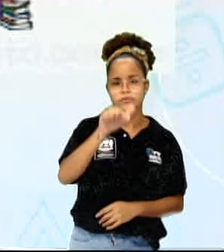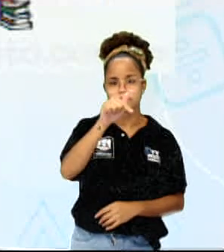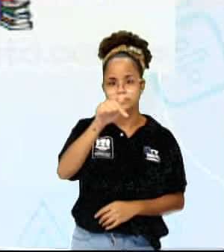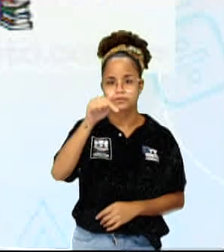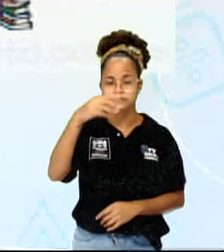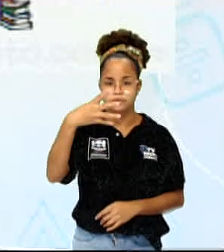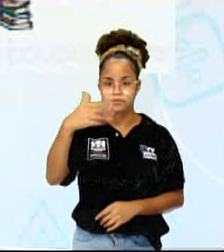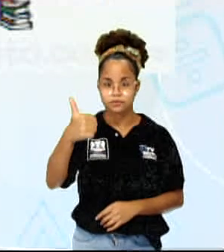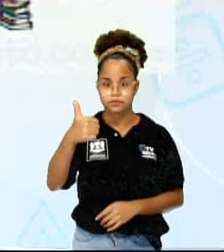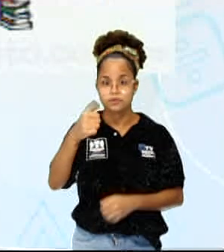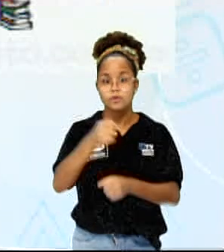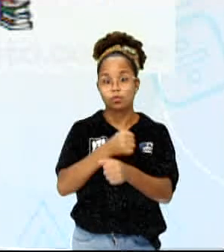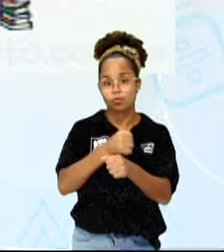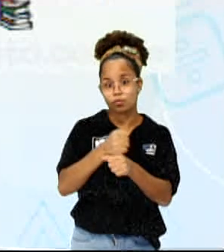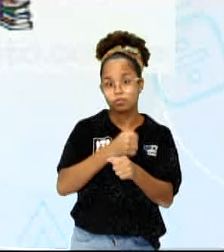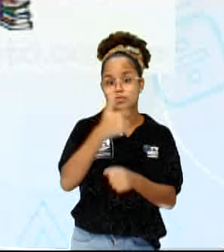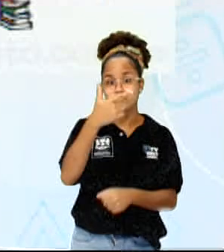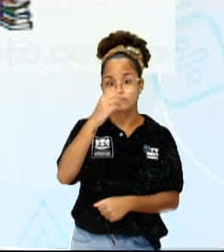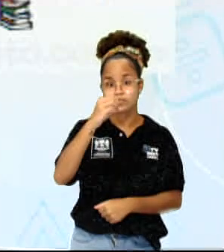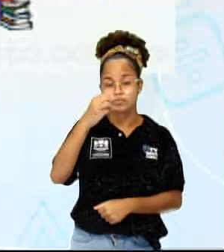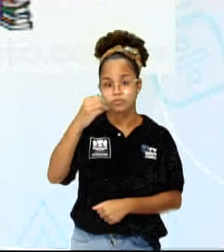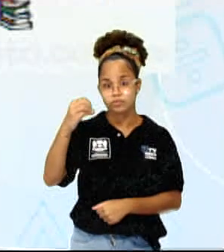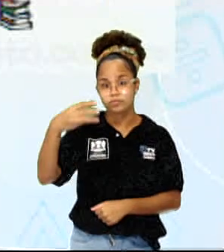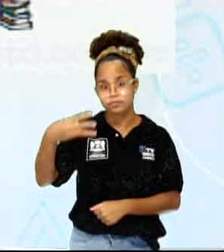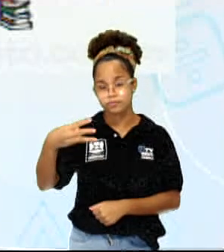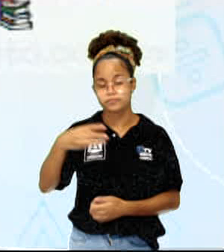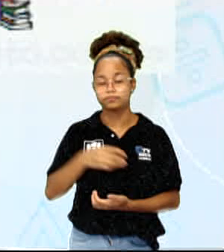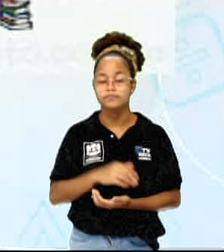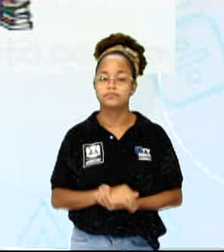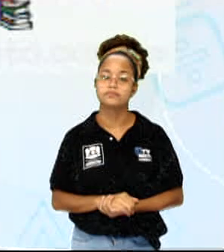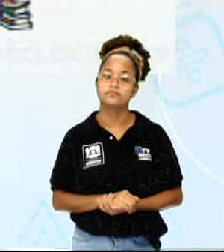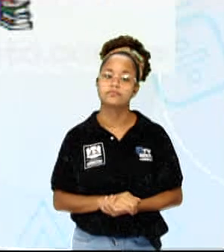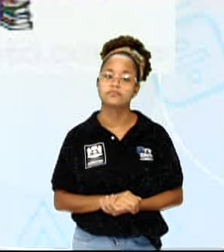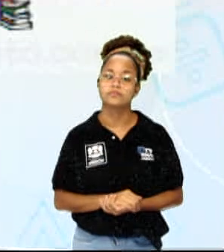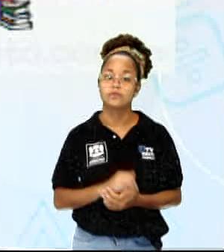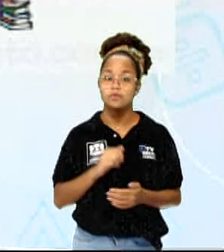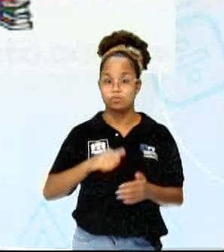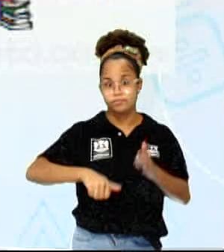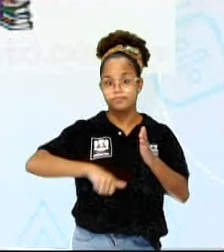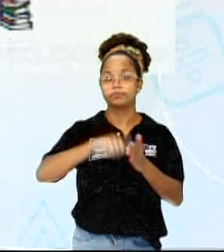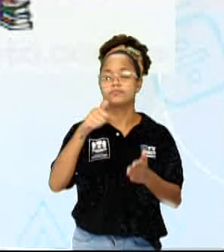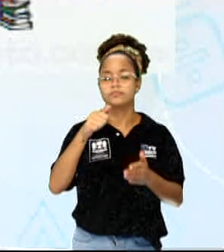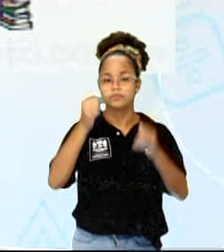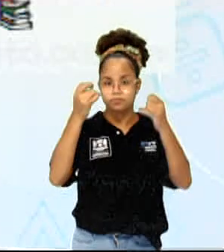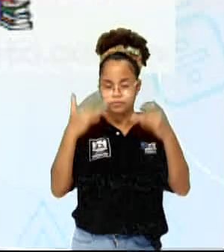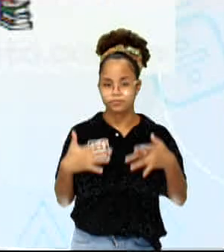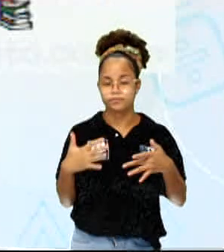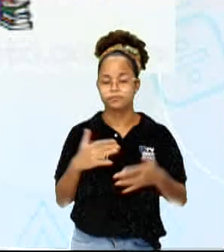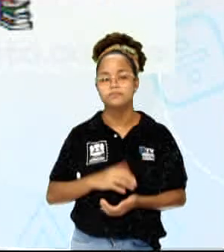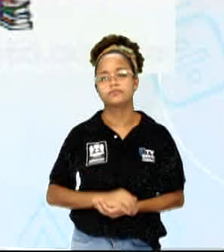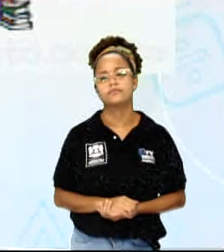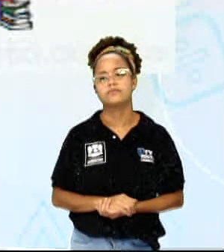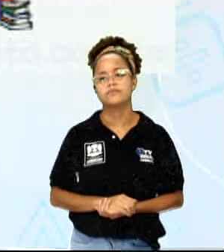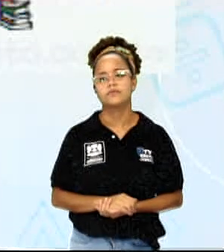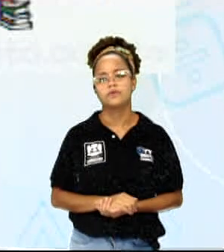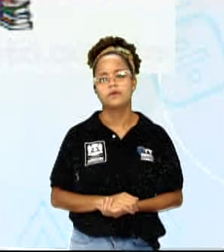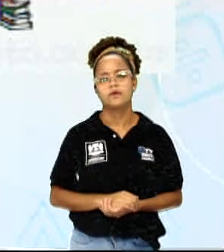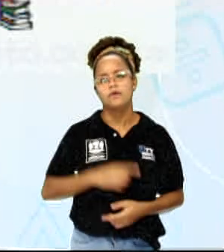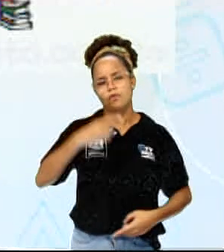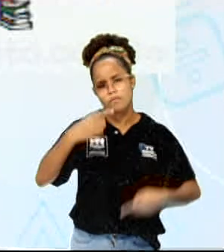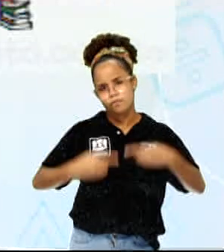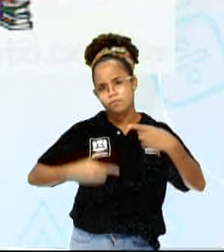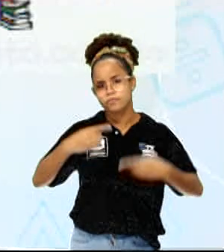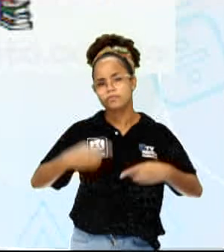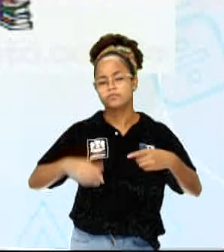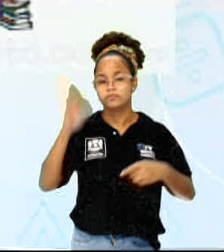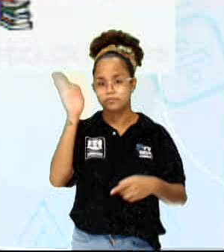10.741 é do ano de 2003. No artigo 1º, diz o seguinte: a Política Nacional do